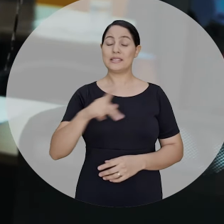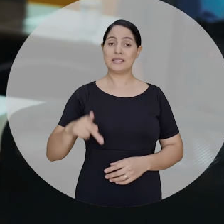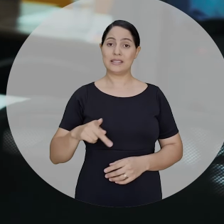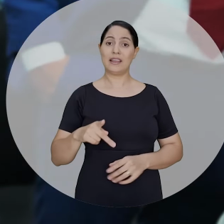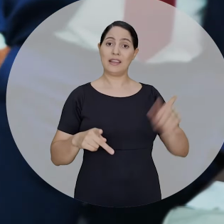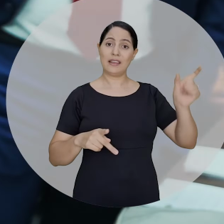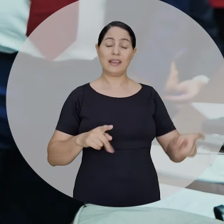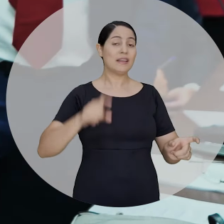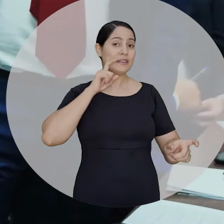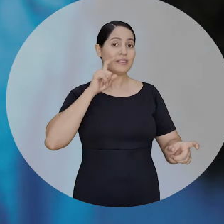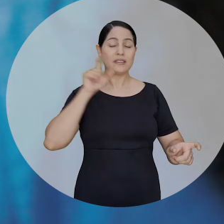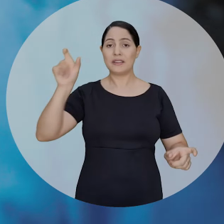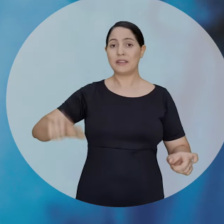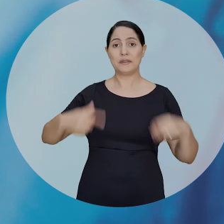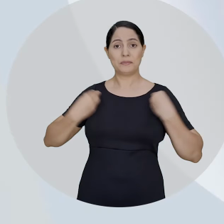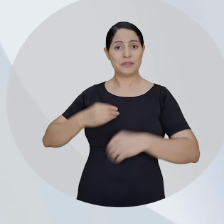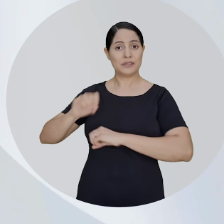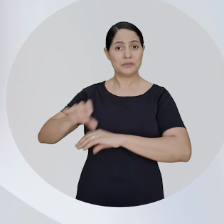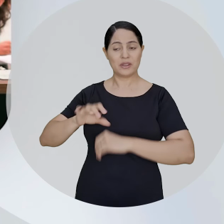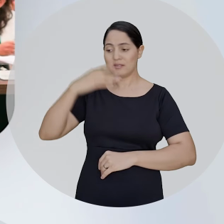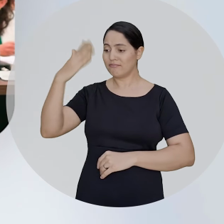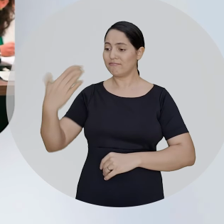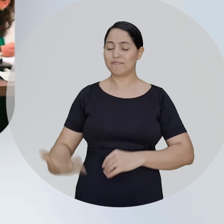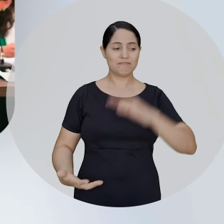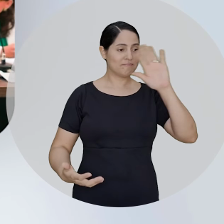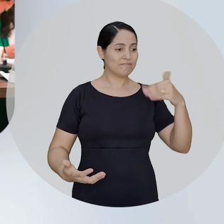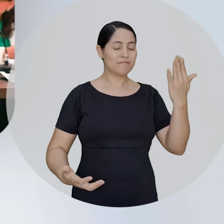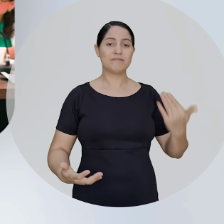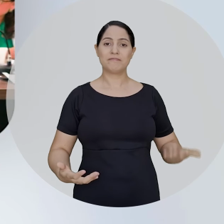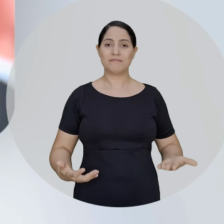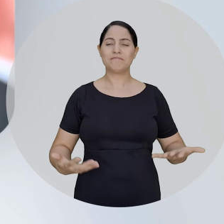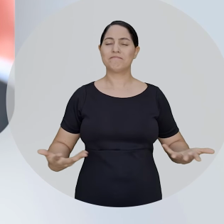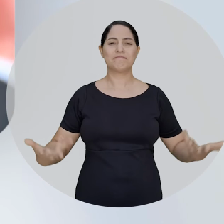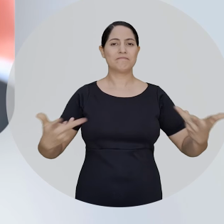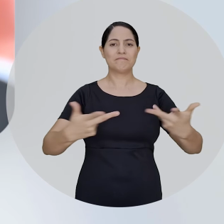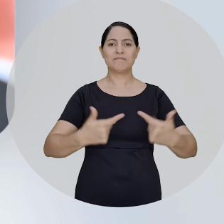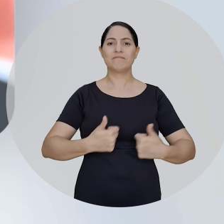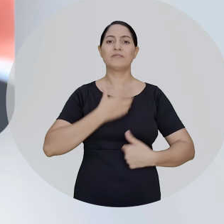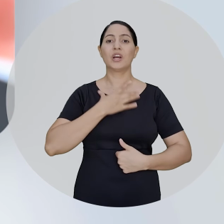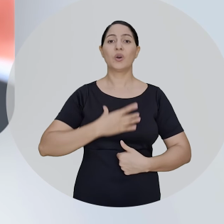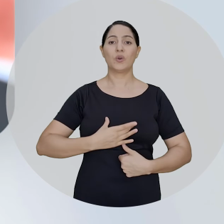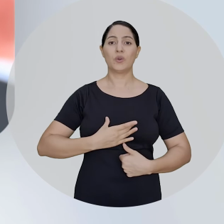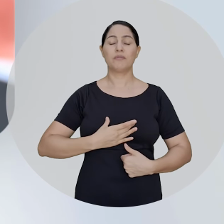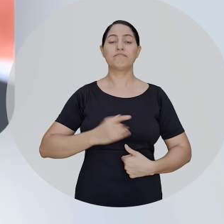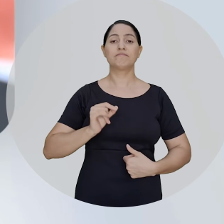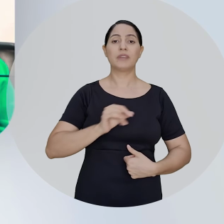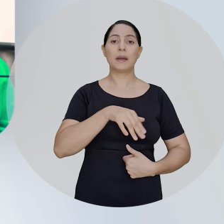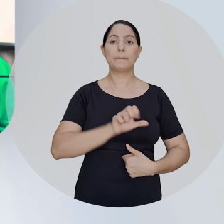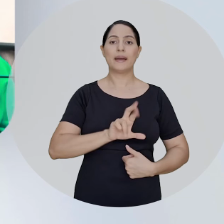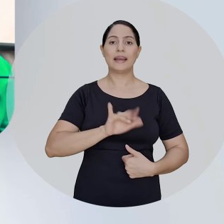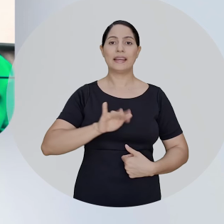Ordem, Beto Simonetti, e o ministro da Educação, Camilo Santana, foram agraciados com o grão-colar do Mérito Educacional Maria